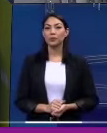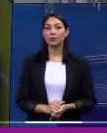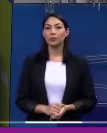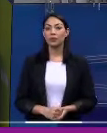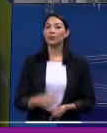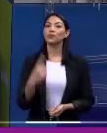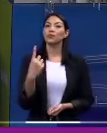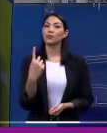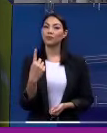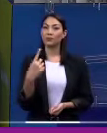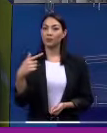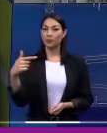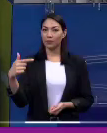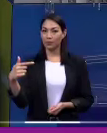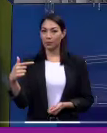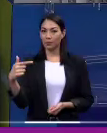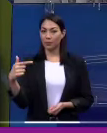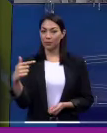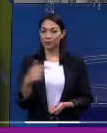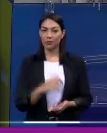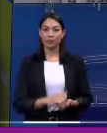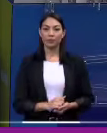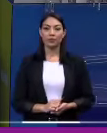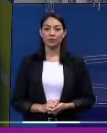Número 17.